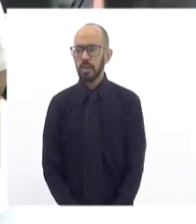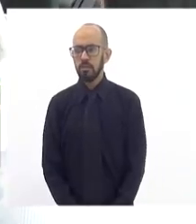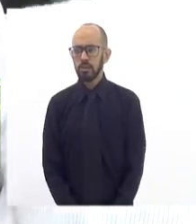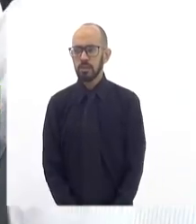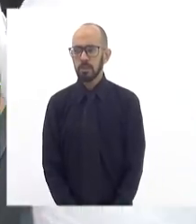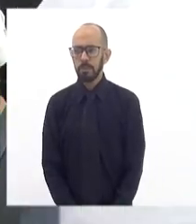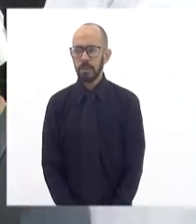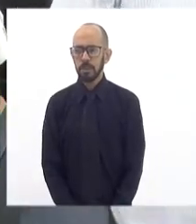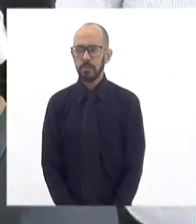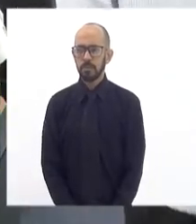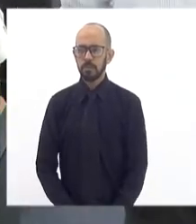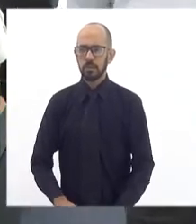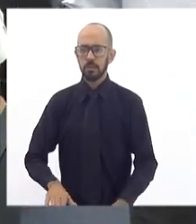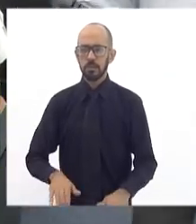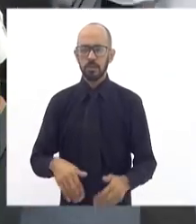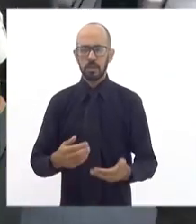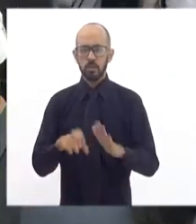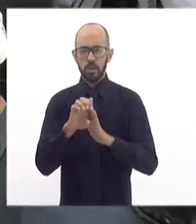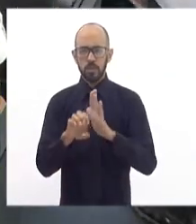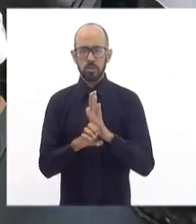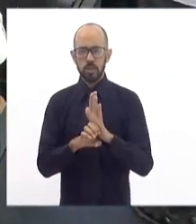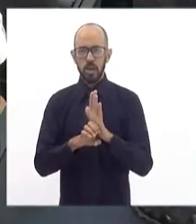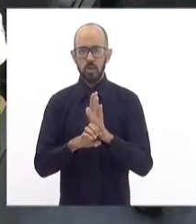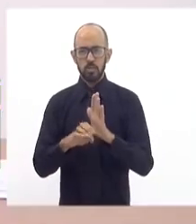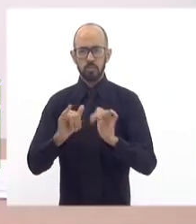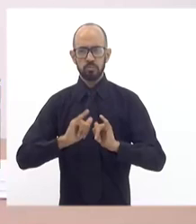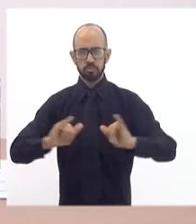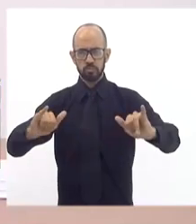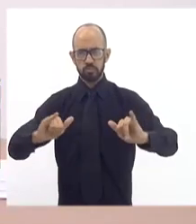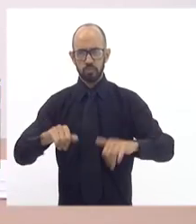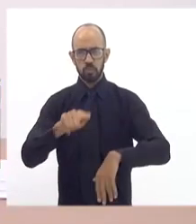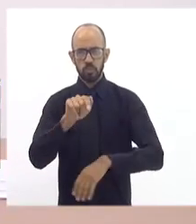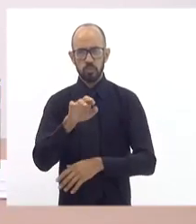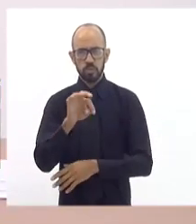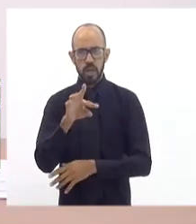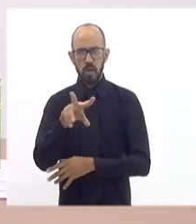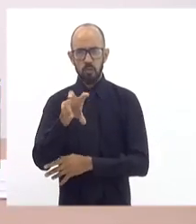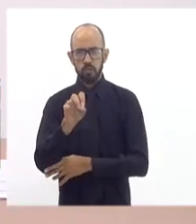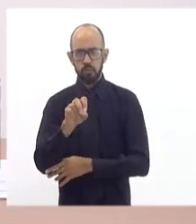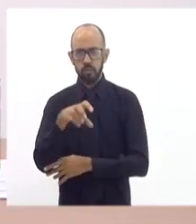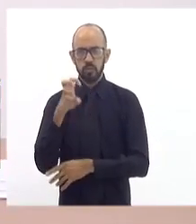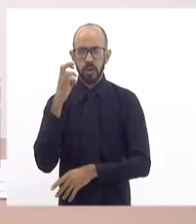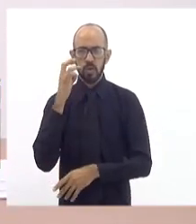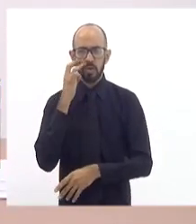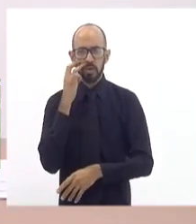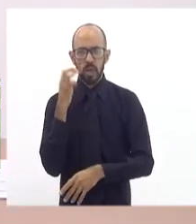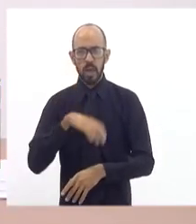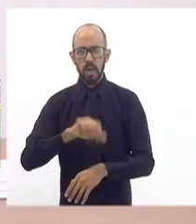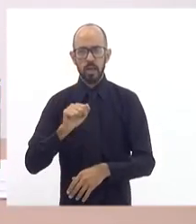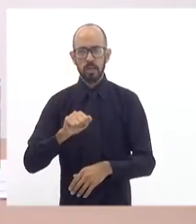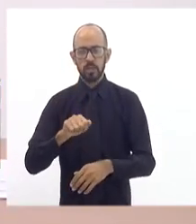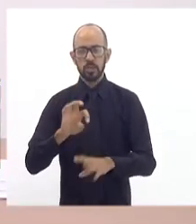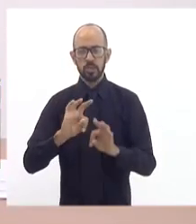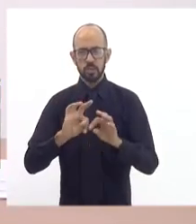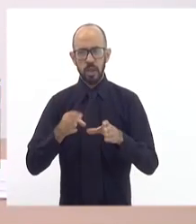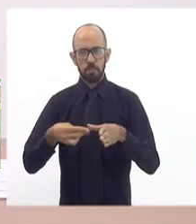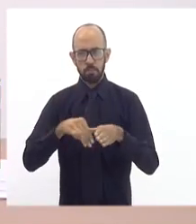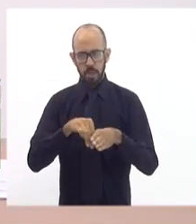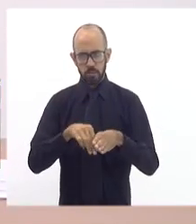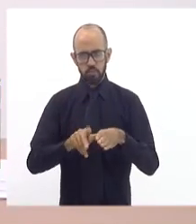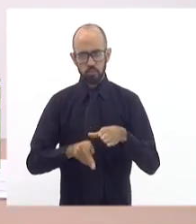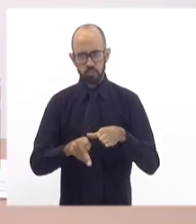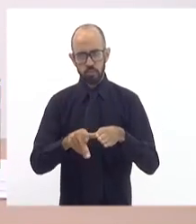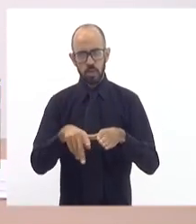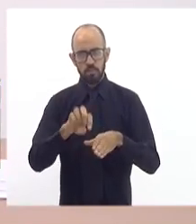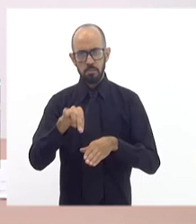e aqui tem o Edital de convocação convoca seus deputados Gustavo Smith waldeck Carneiro Luiz Martins nos efetivos e senhores deputados